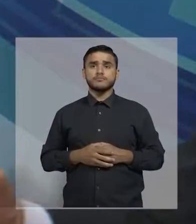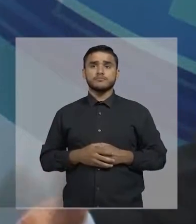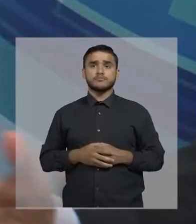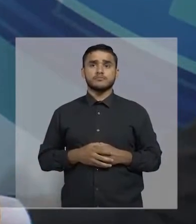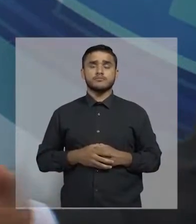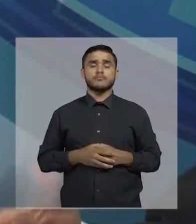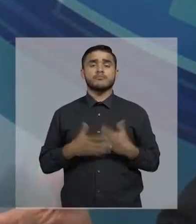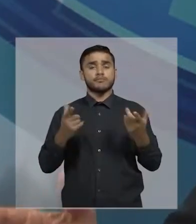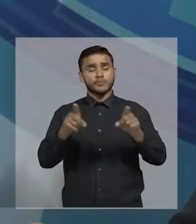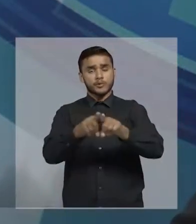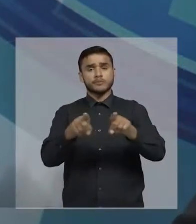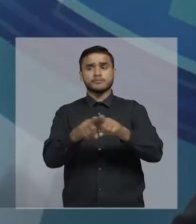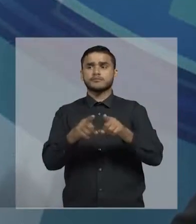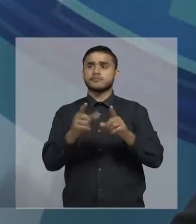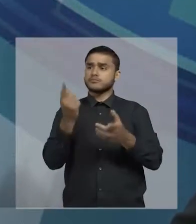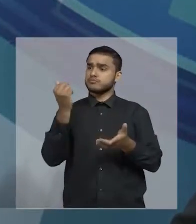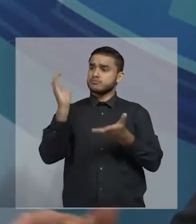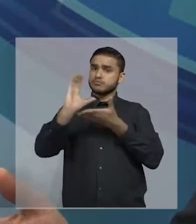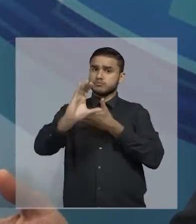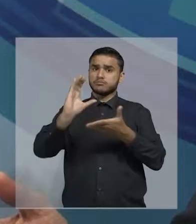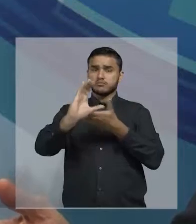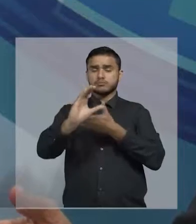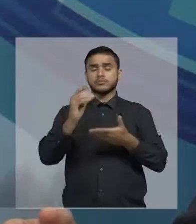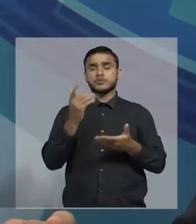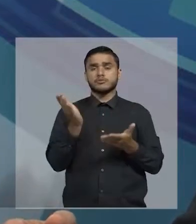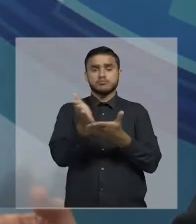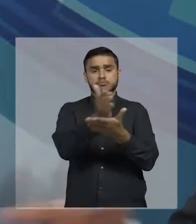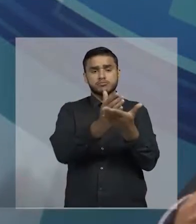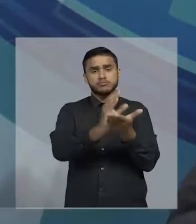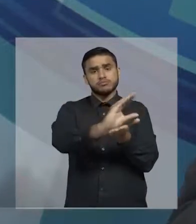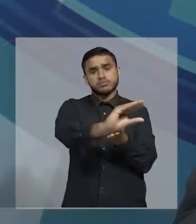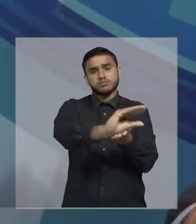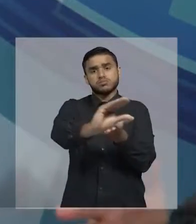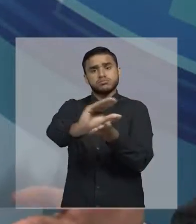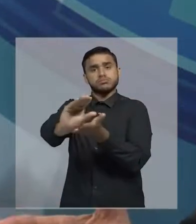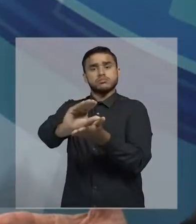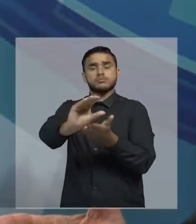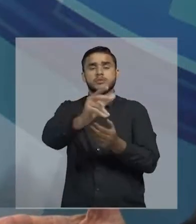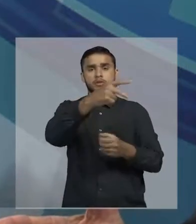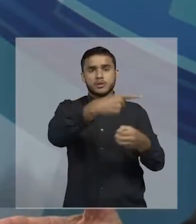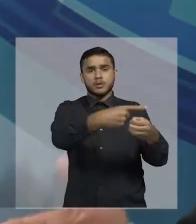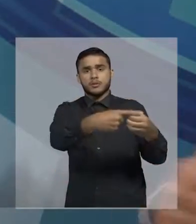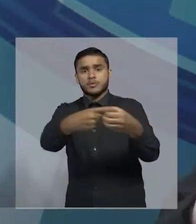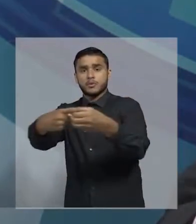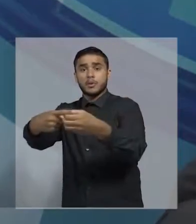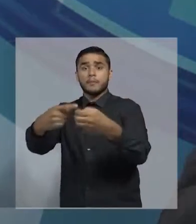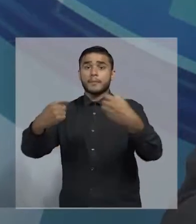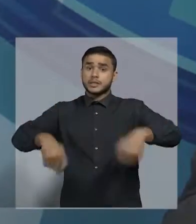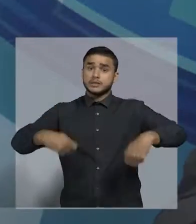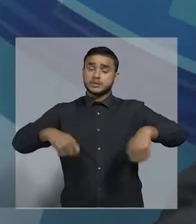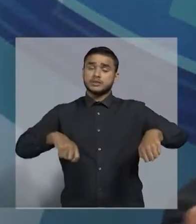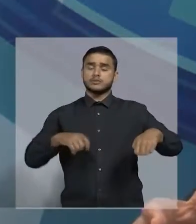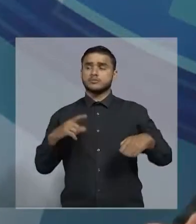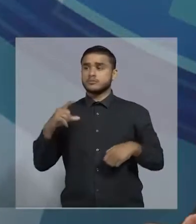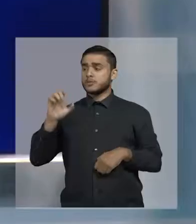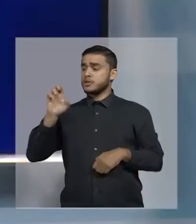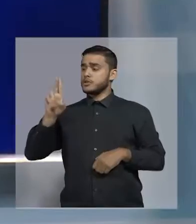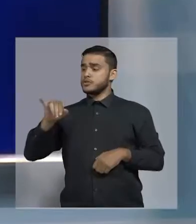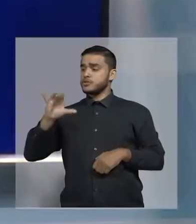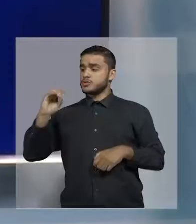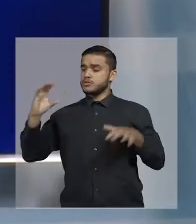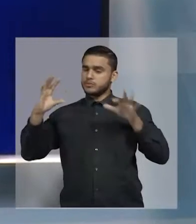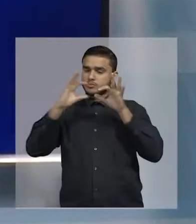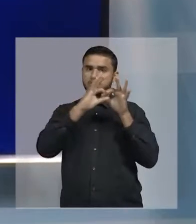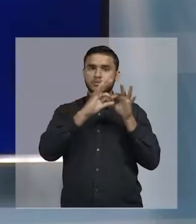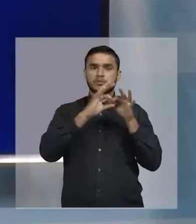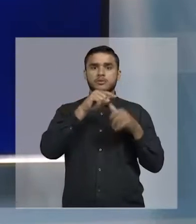Também as verbas federais de que os municípios carecem dependem dessa aliança do senador Eunício ligado ao Palácio do Planalto